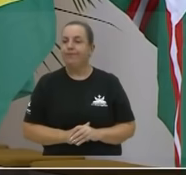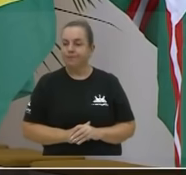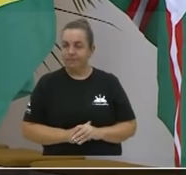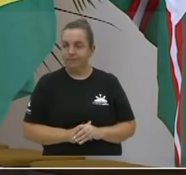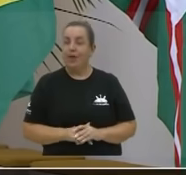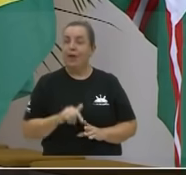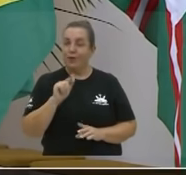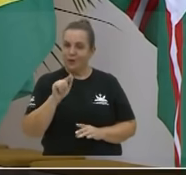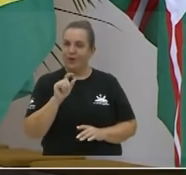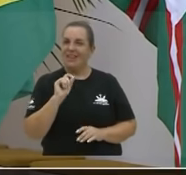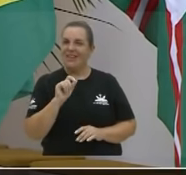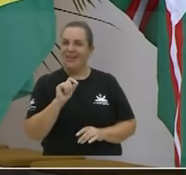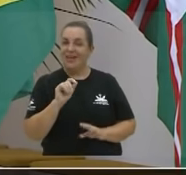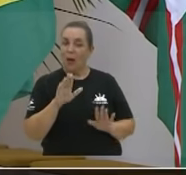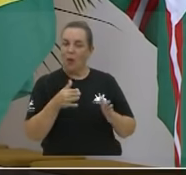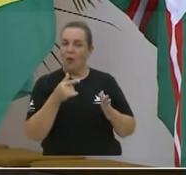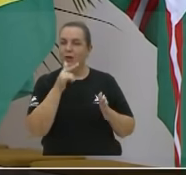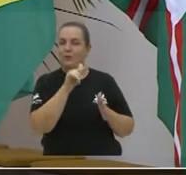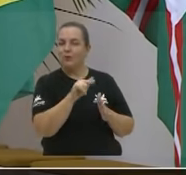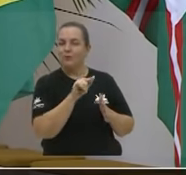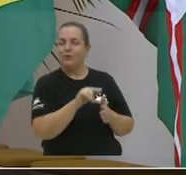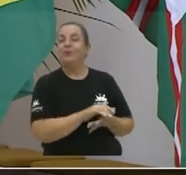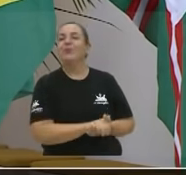foi aquela que, quando